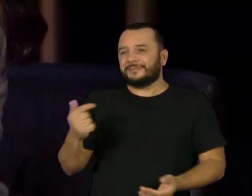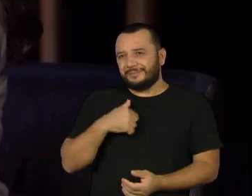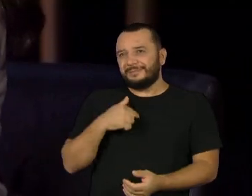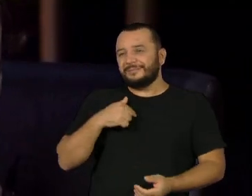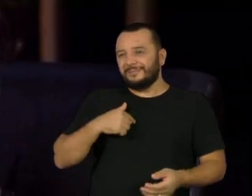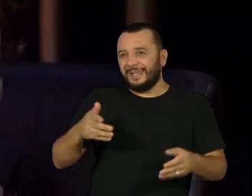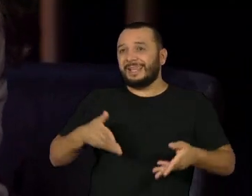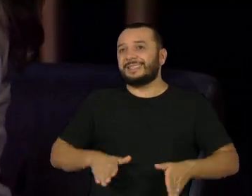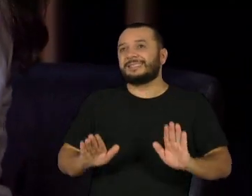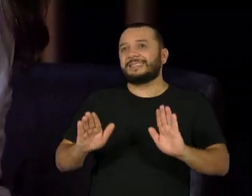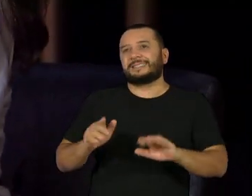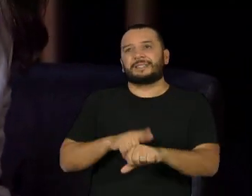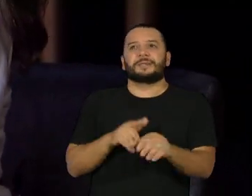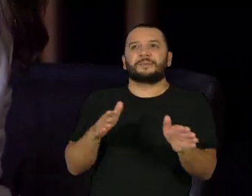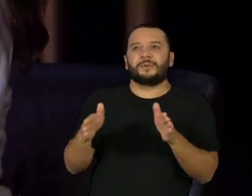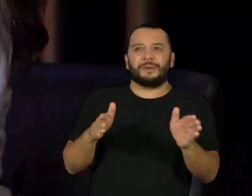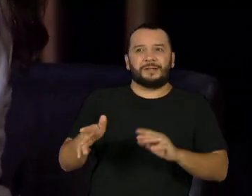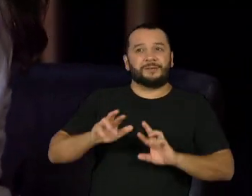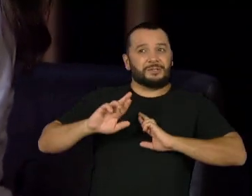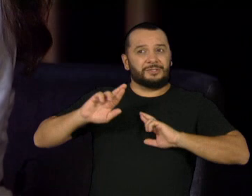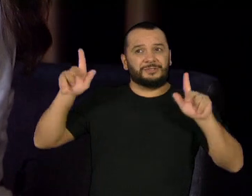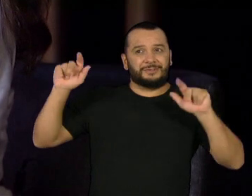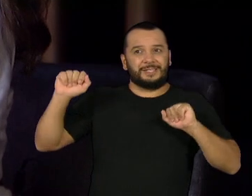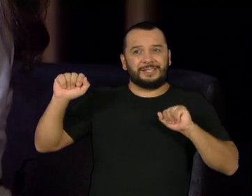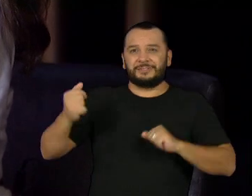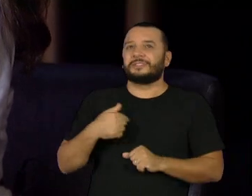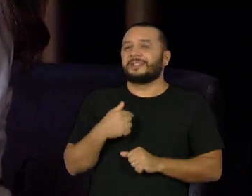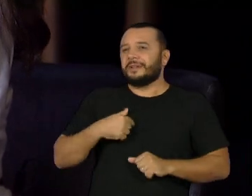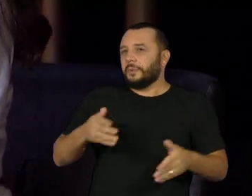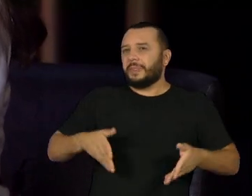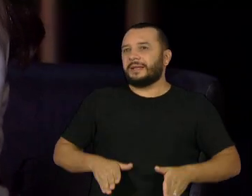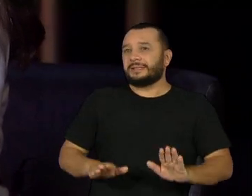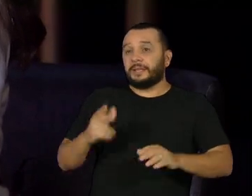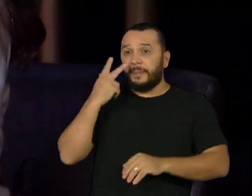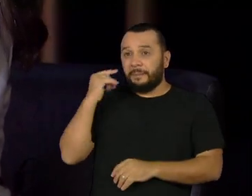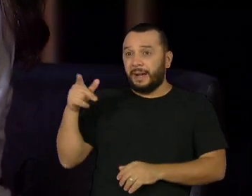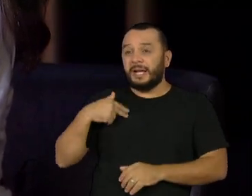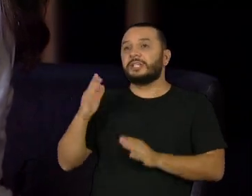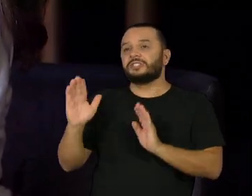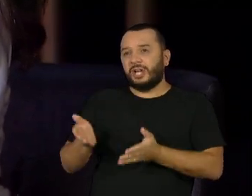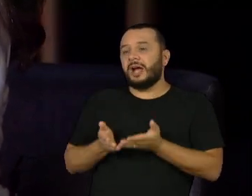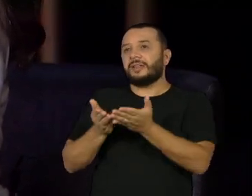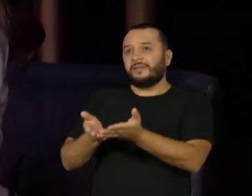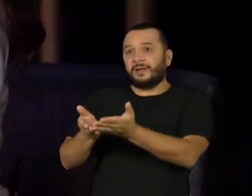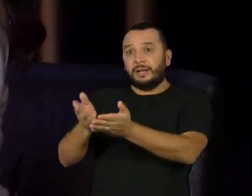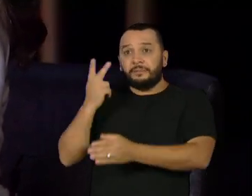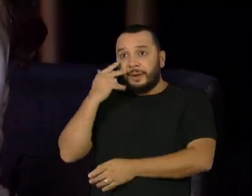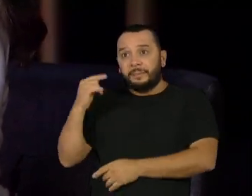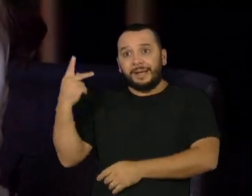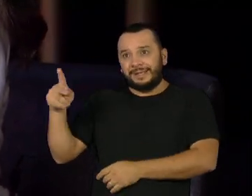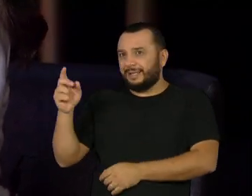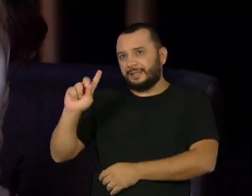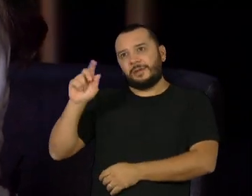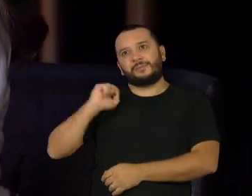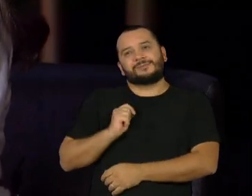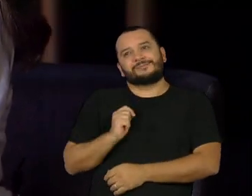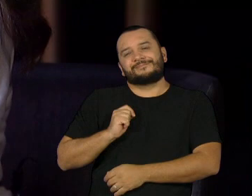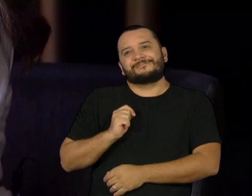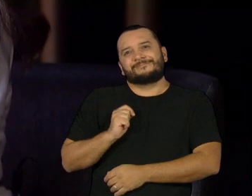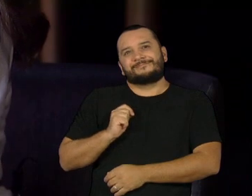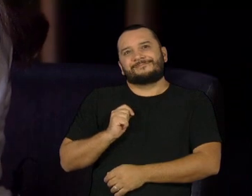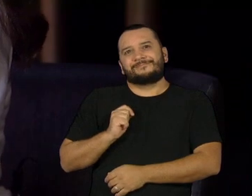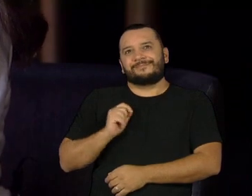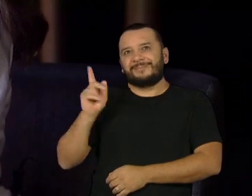nasci em outro tempo. Eu nasci com um pai que navegava e meu pai não. Né? Então, isso já torna assim,